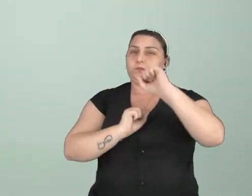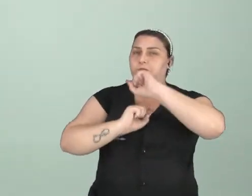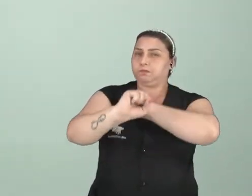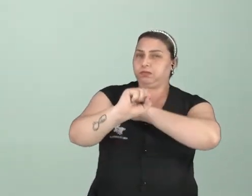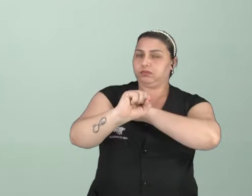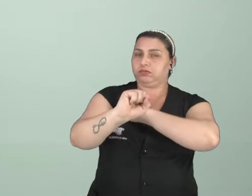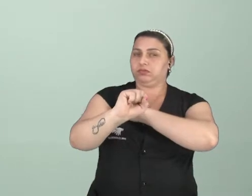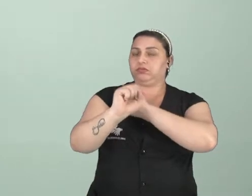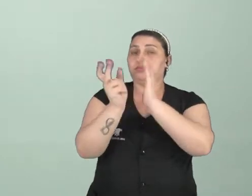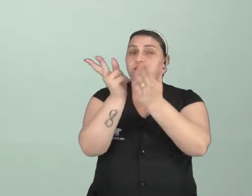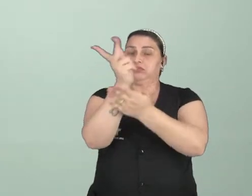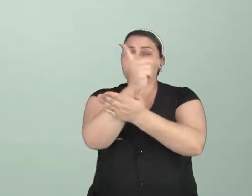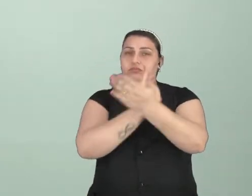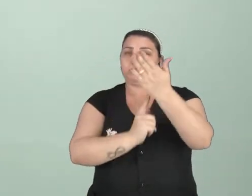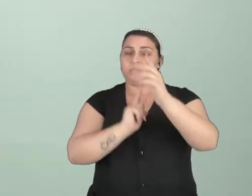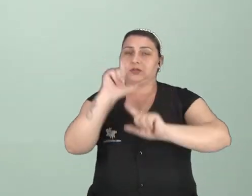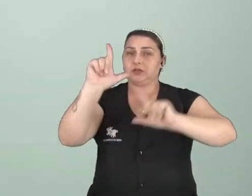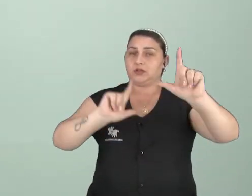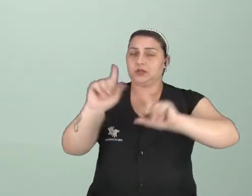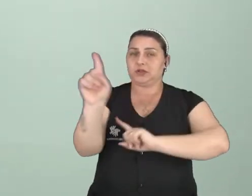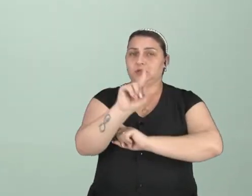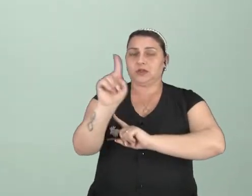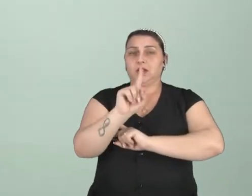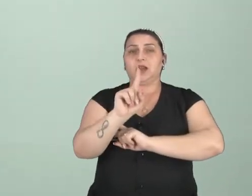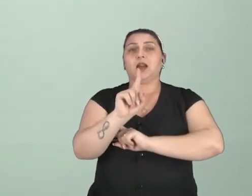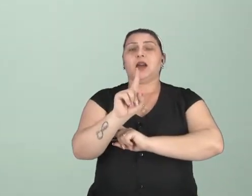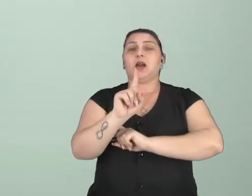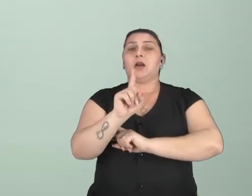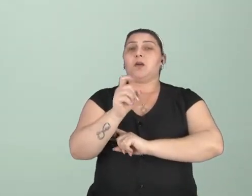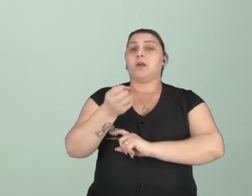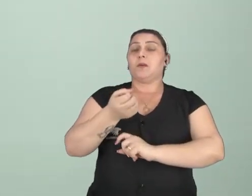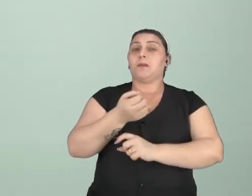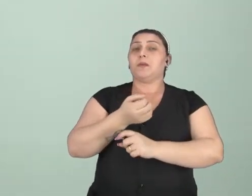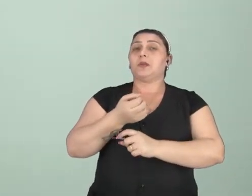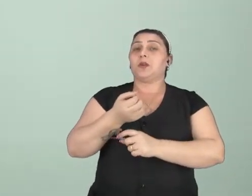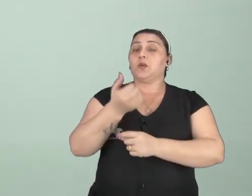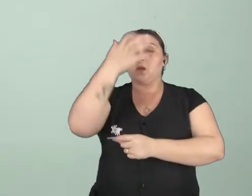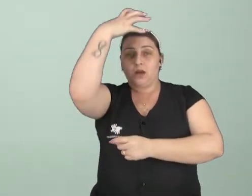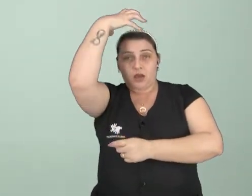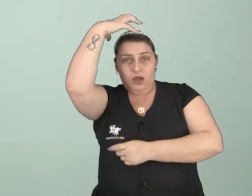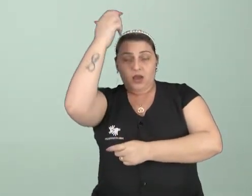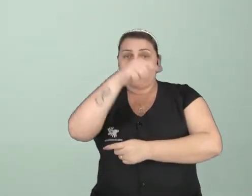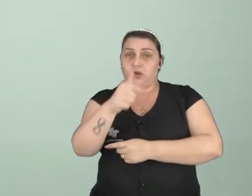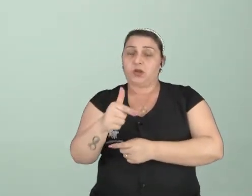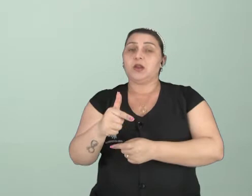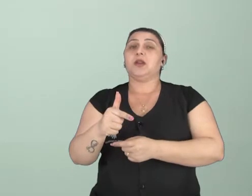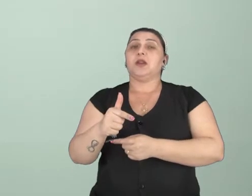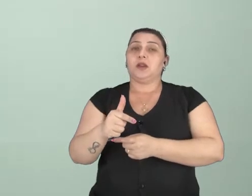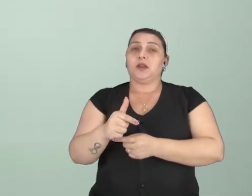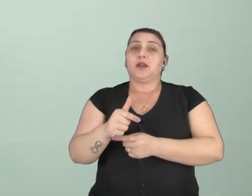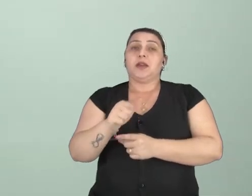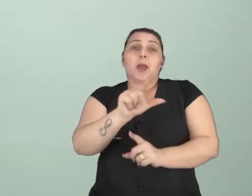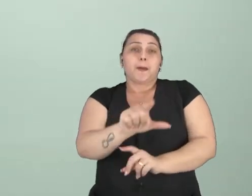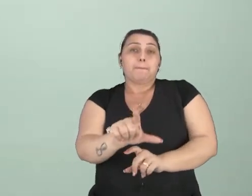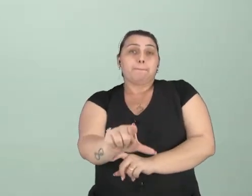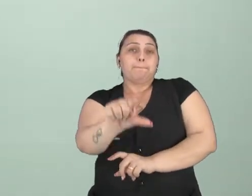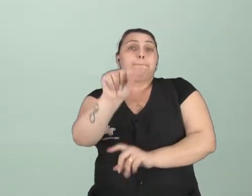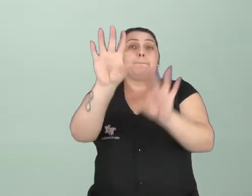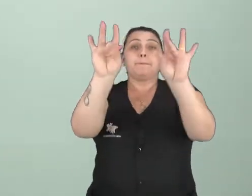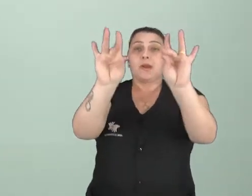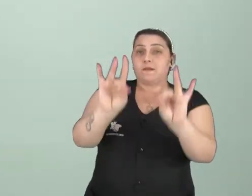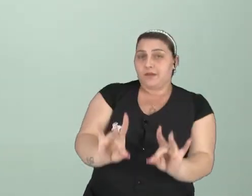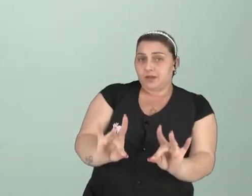logicamente. São poderes, vantagens que antes esses reis não tinham e agora passam a ter, certo? A gente citou,